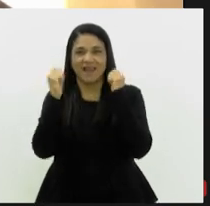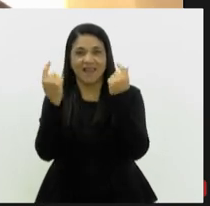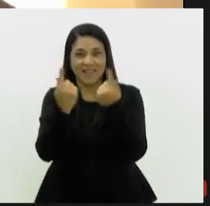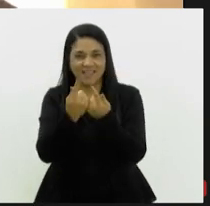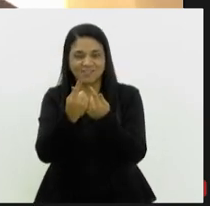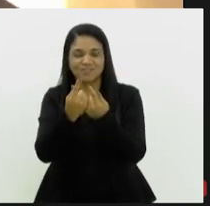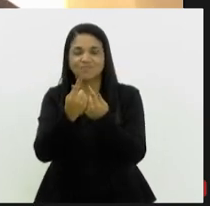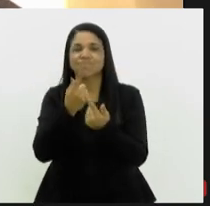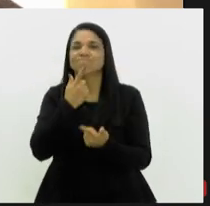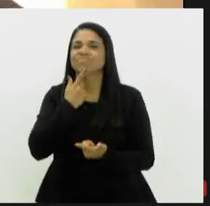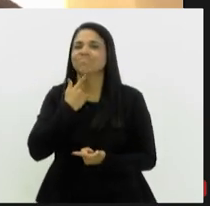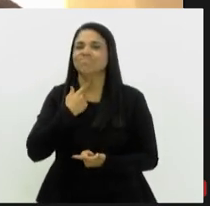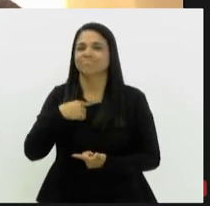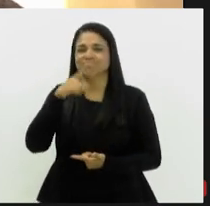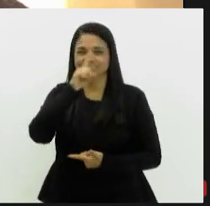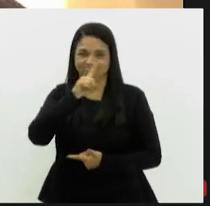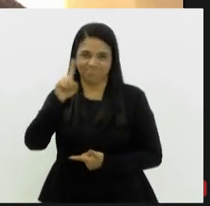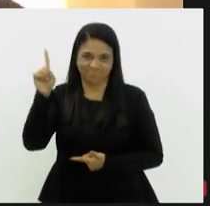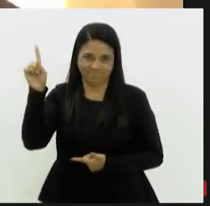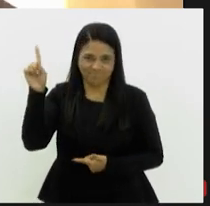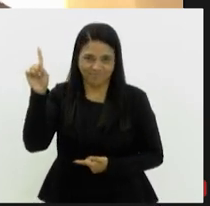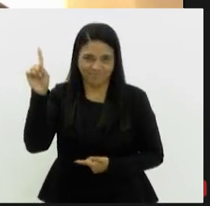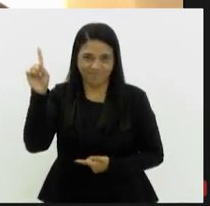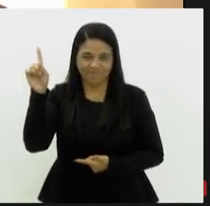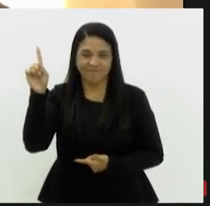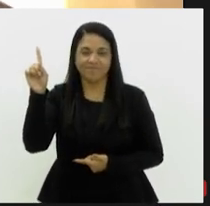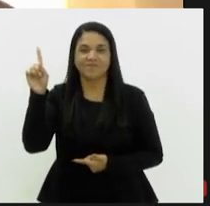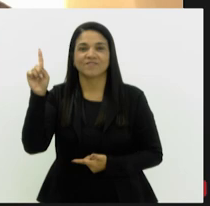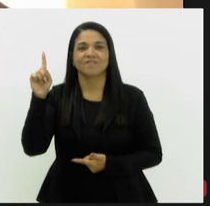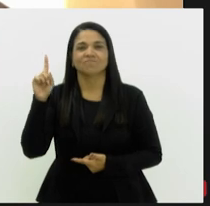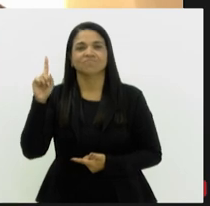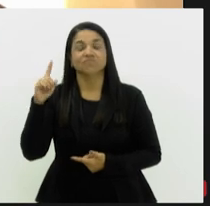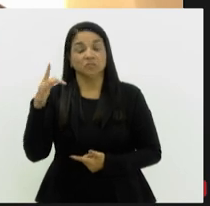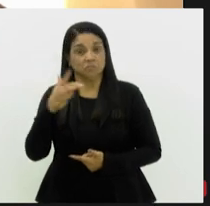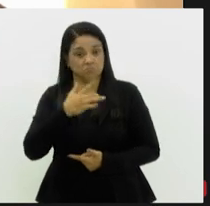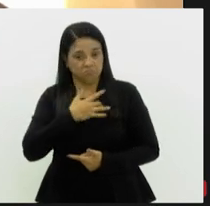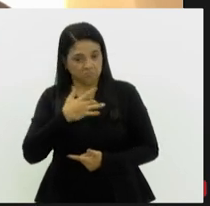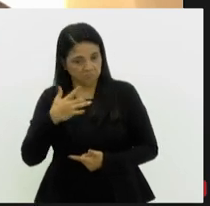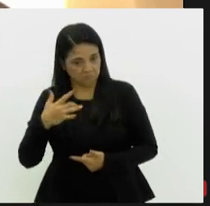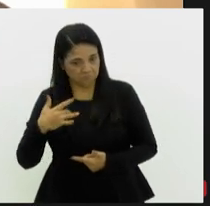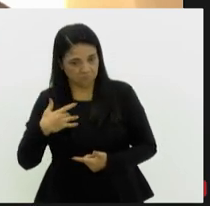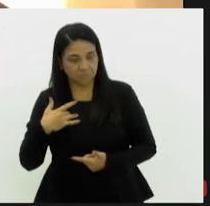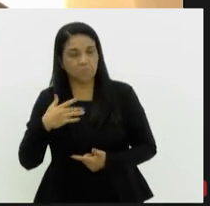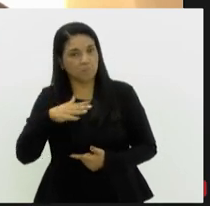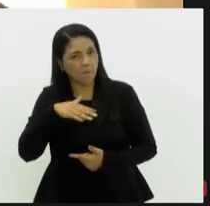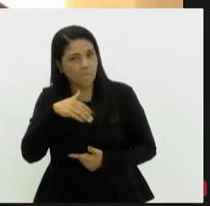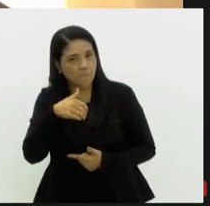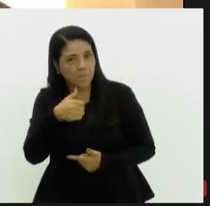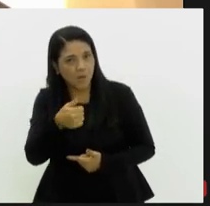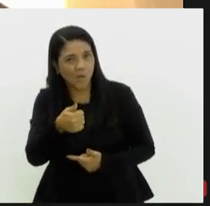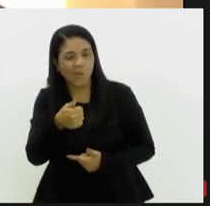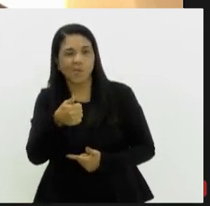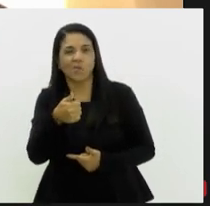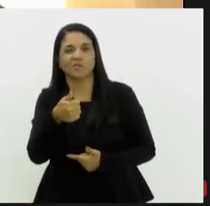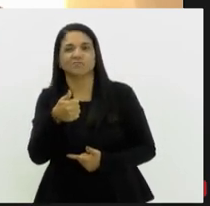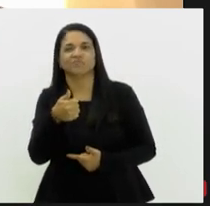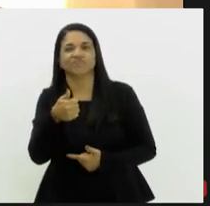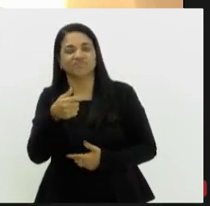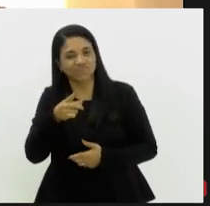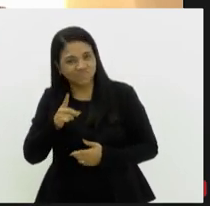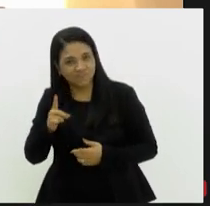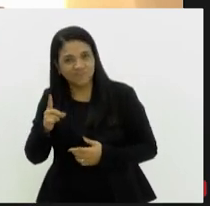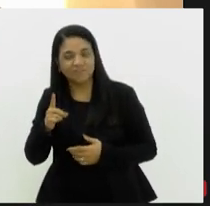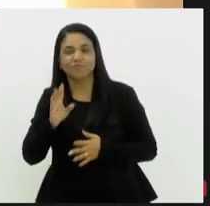Deus. Eu quero dizer que nós estamos restabelecendo a saúde e em breve já estaremos